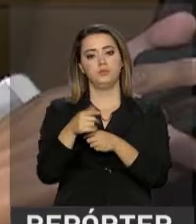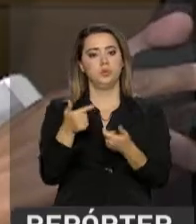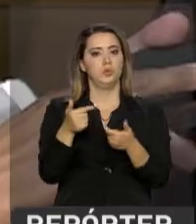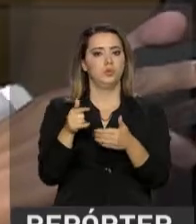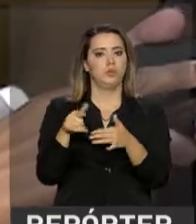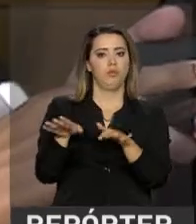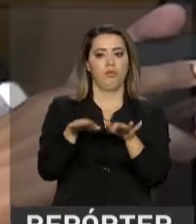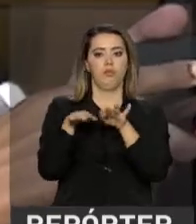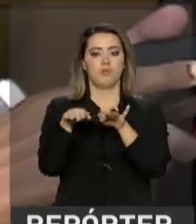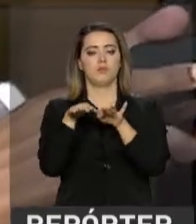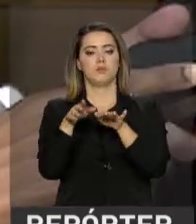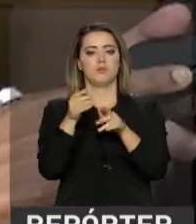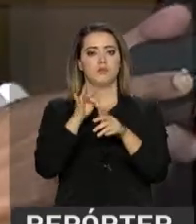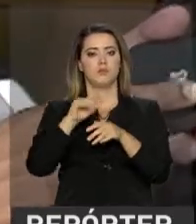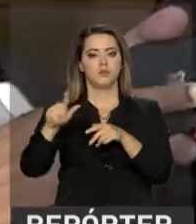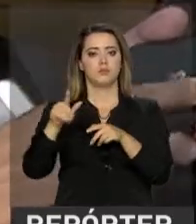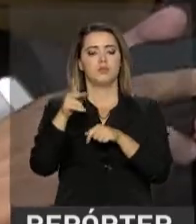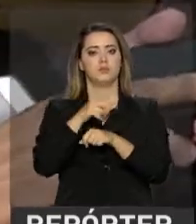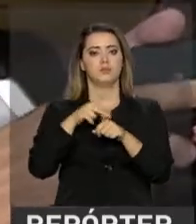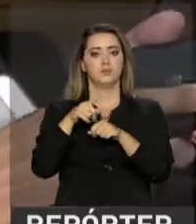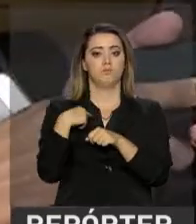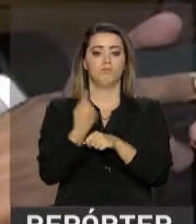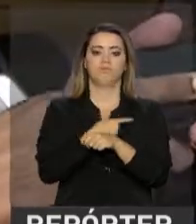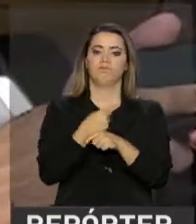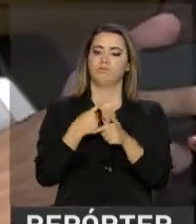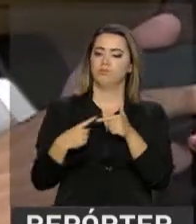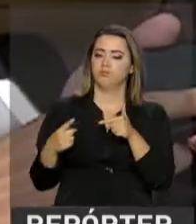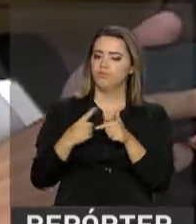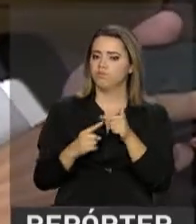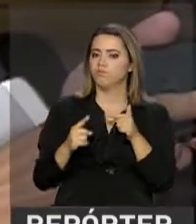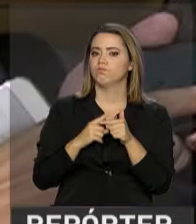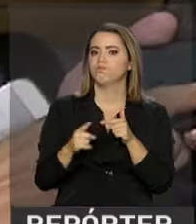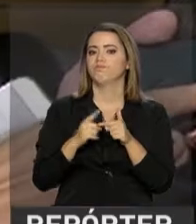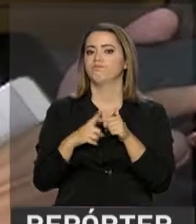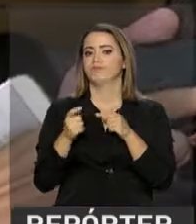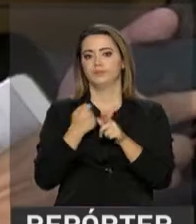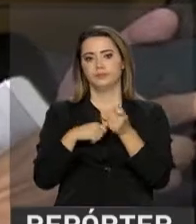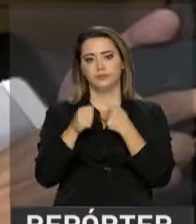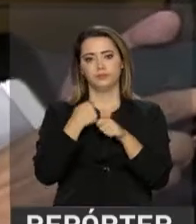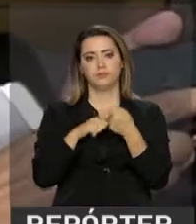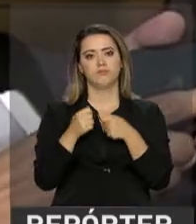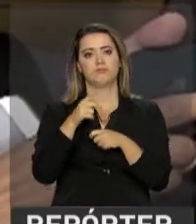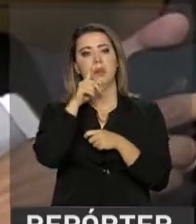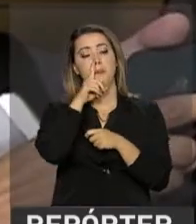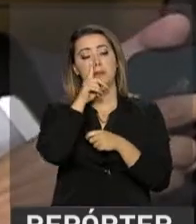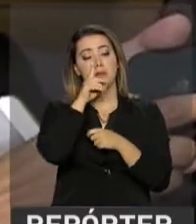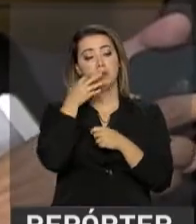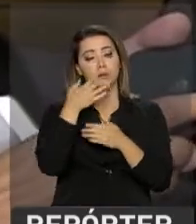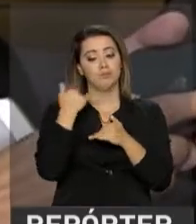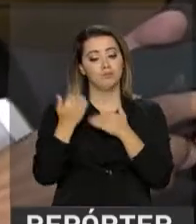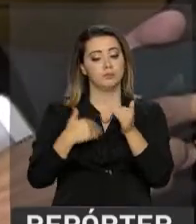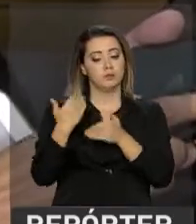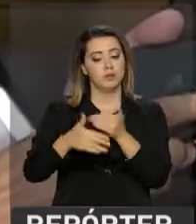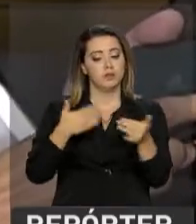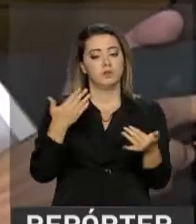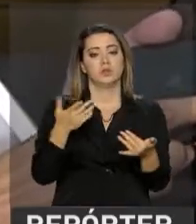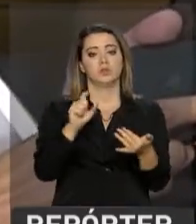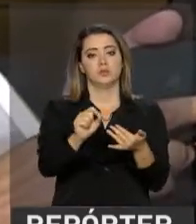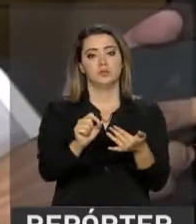estabilizar a situação fiscal do país nós corremos sérios riscos na área econômica e sérios riscos de desenvolvimento ao longo